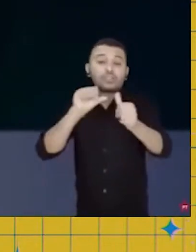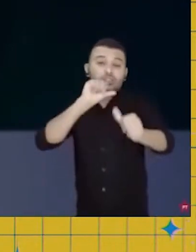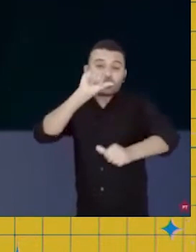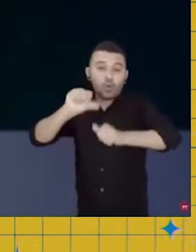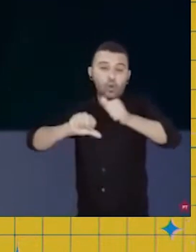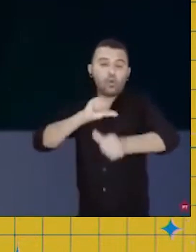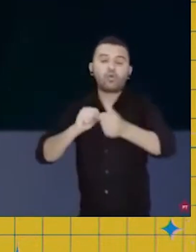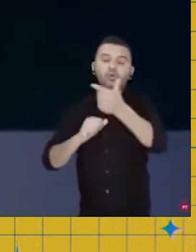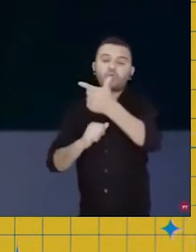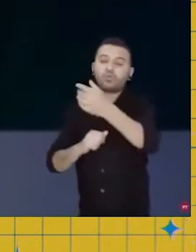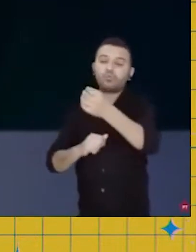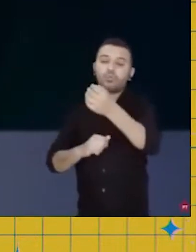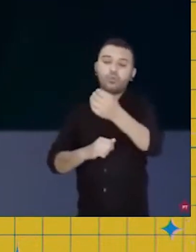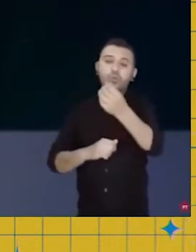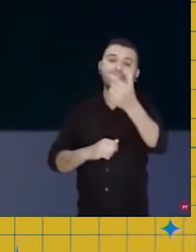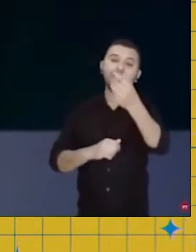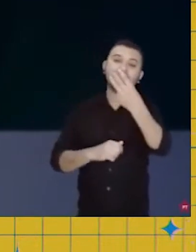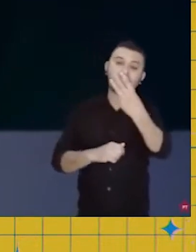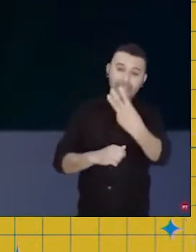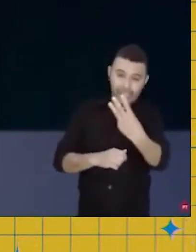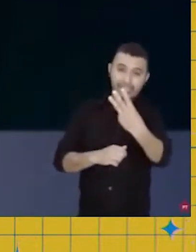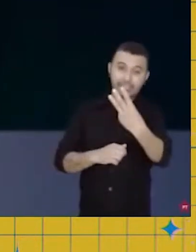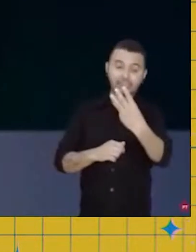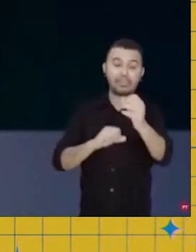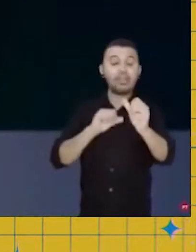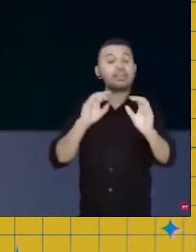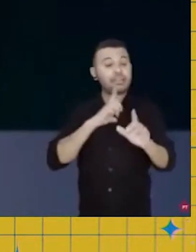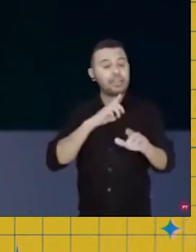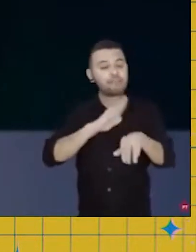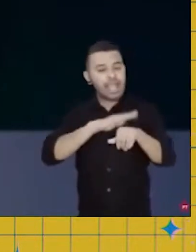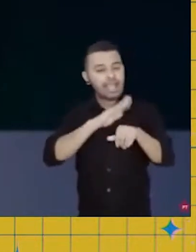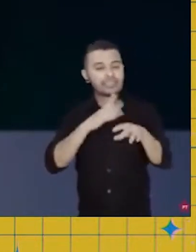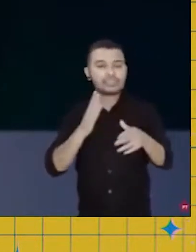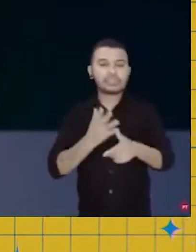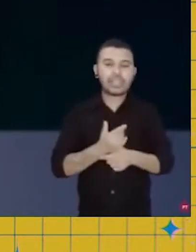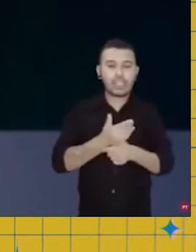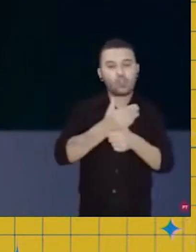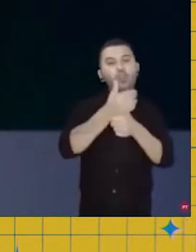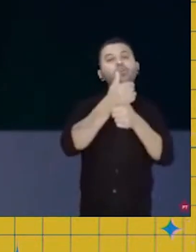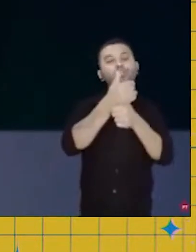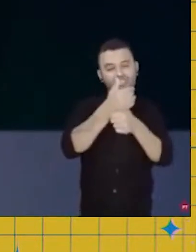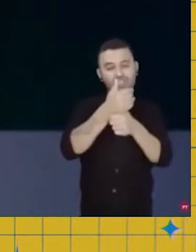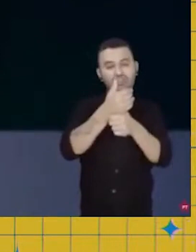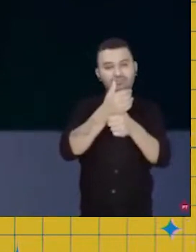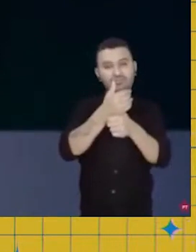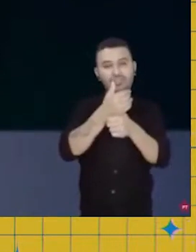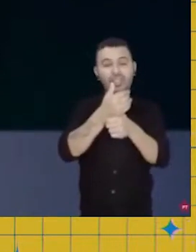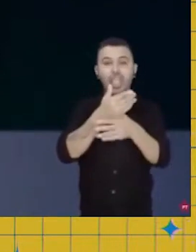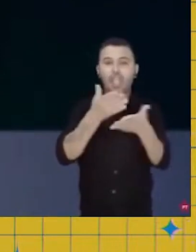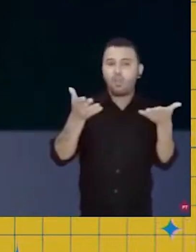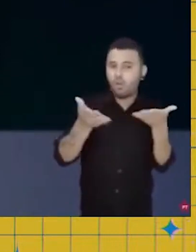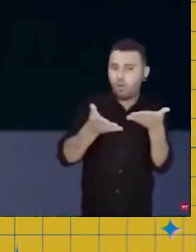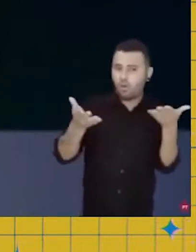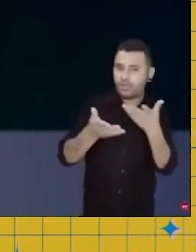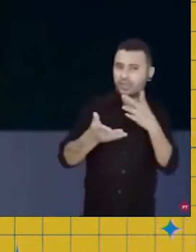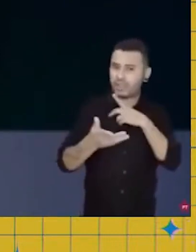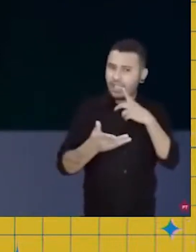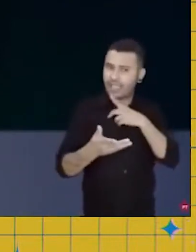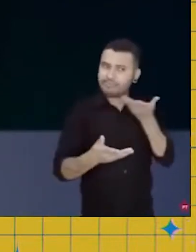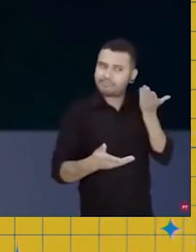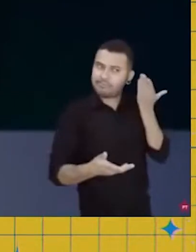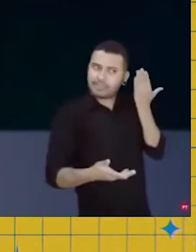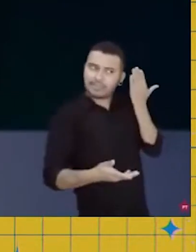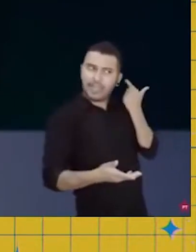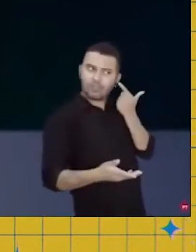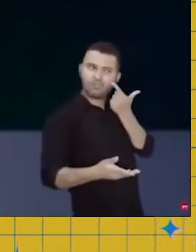sobretudo No que diz respeito à tecnologia você tem players hoje no mercado que você não tinha 20 anos